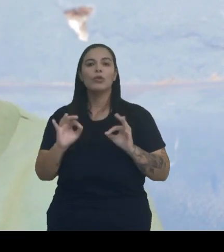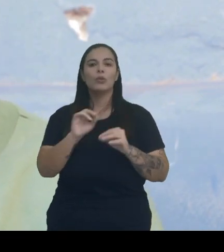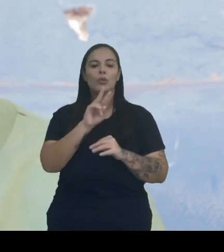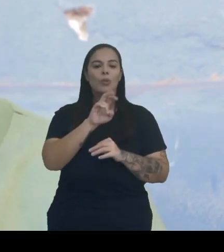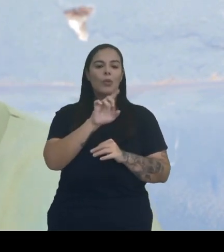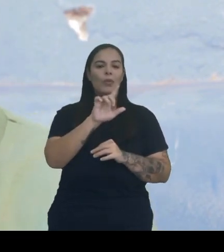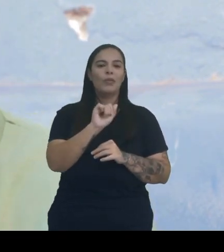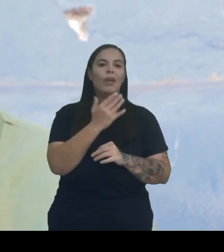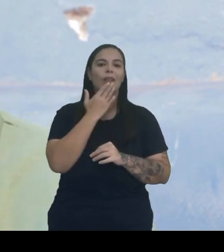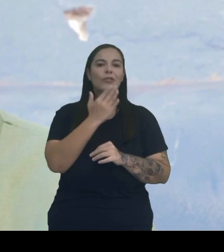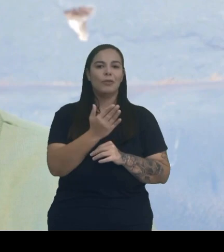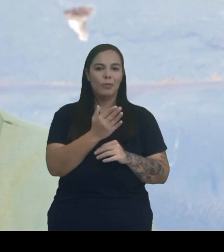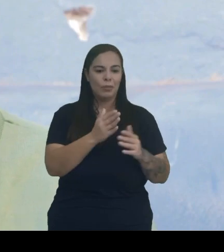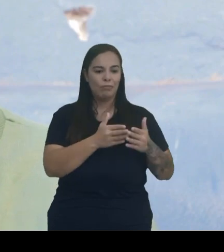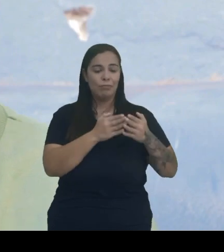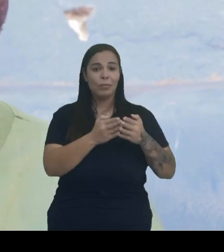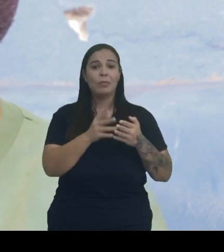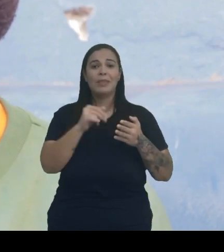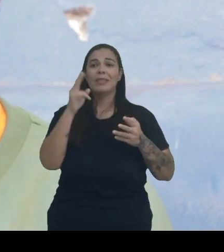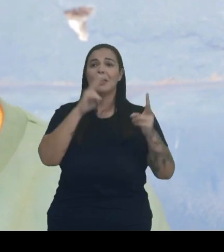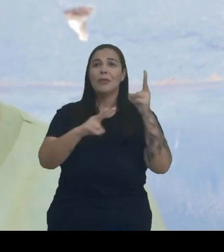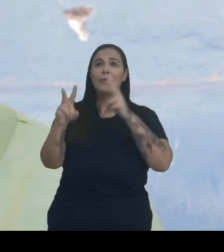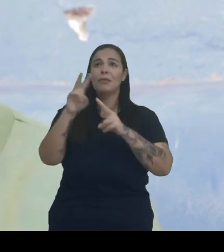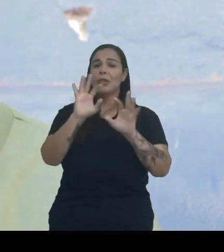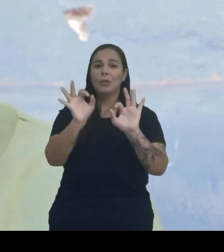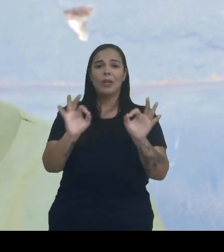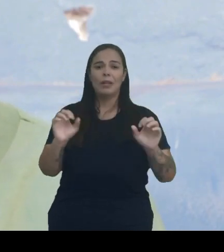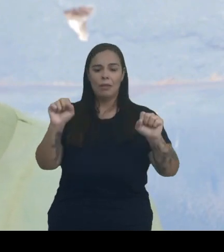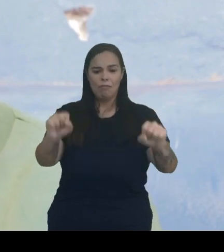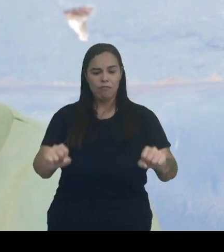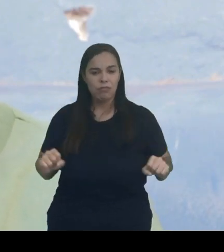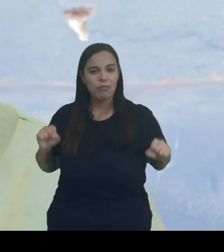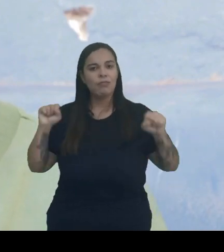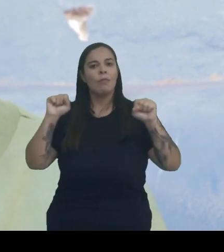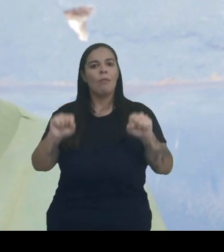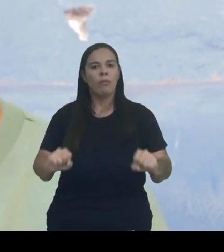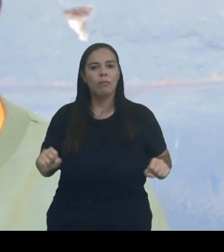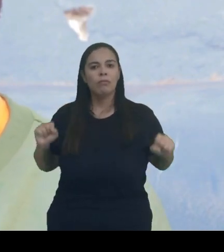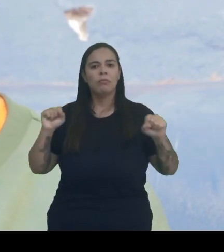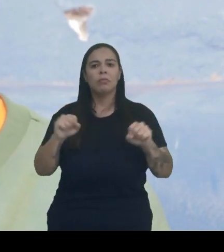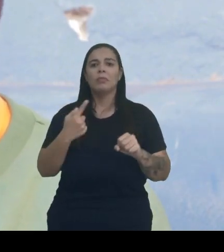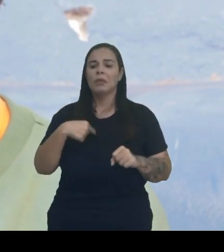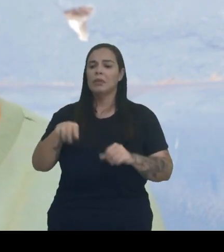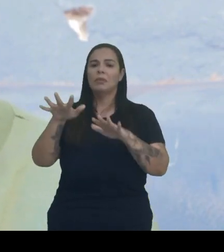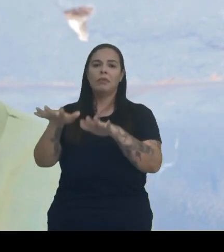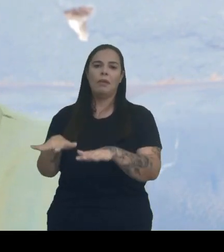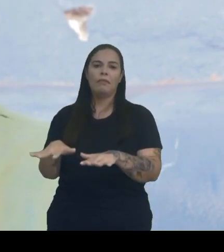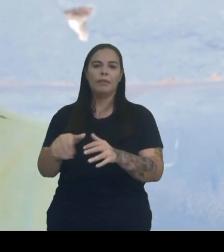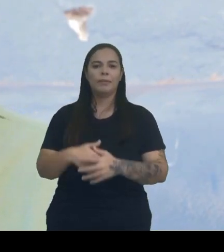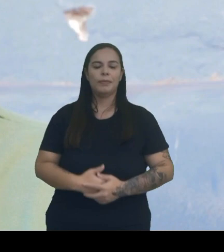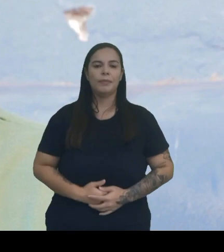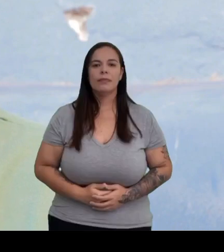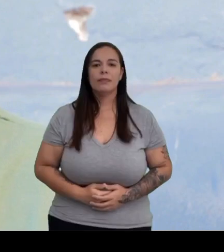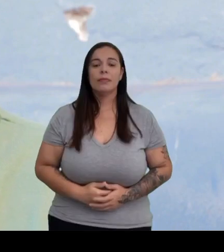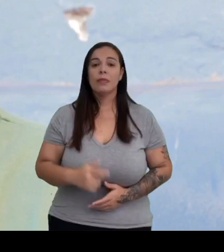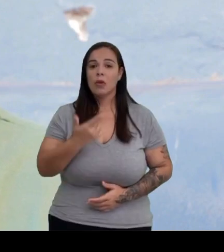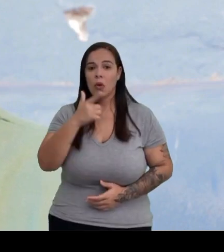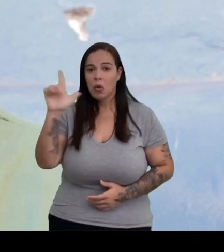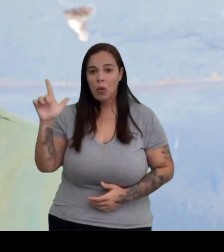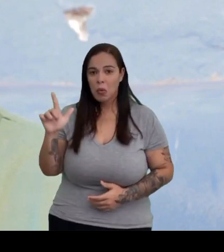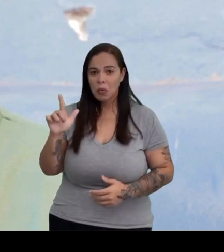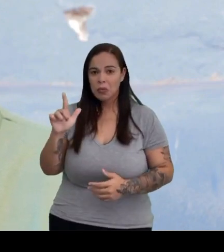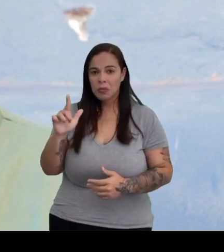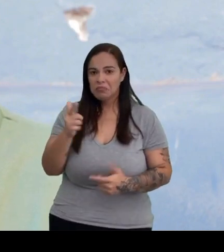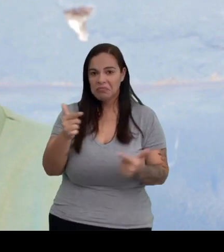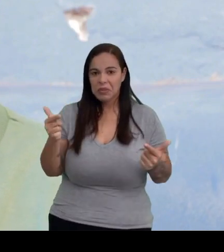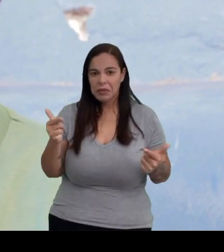esse trafego à vela. Se não tivesse vento, ia ré, mas sempre tinha vento, né? Sempre tinha vento, eles iam, ficavam lá. Não tem mais nenhuma